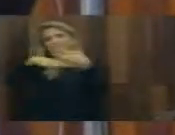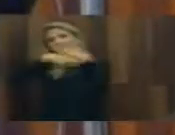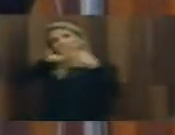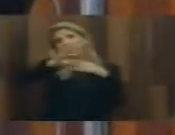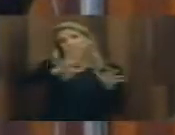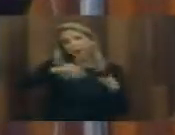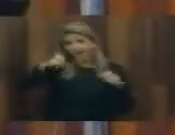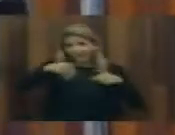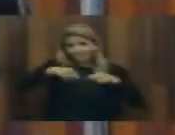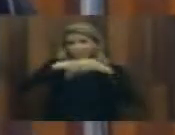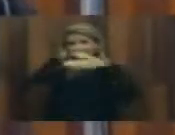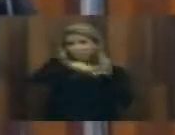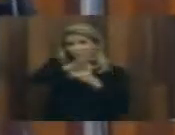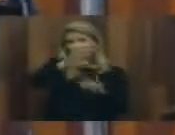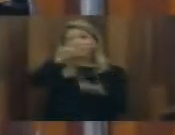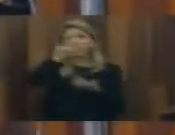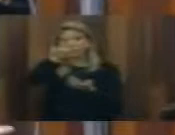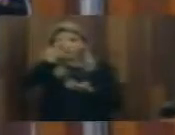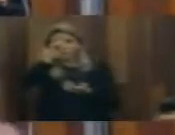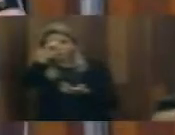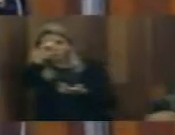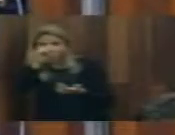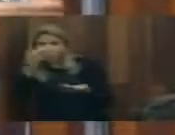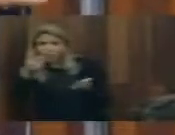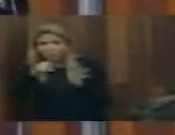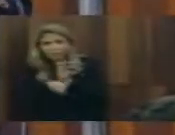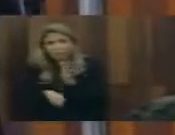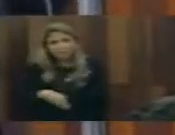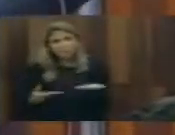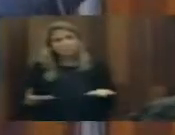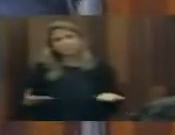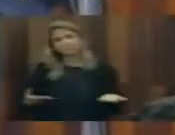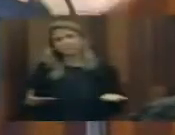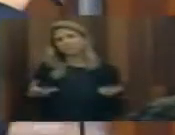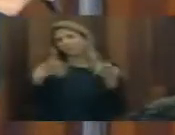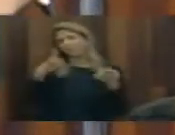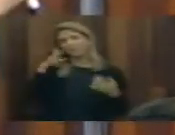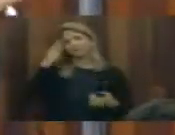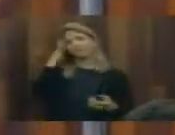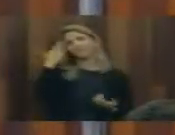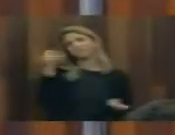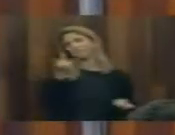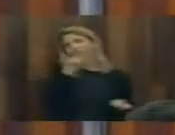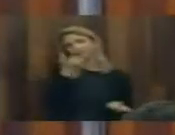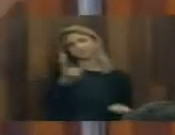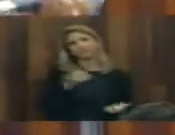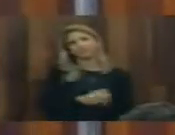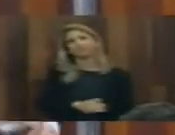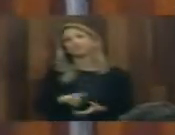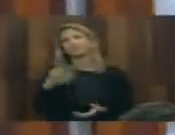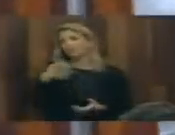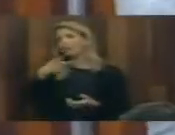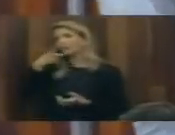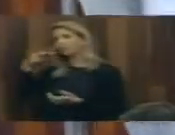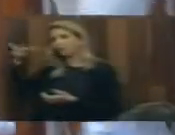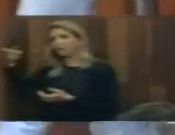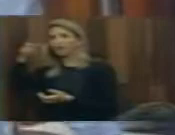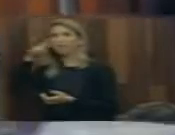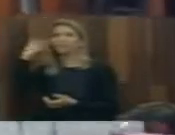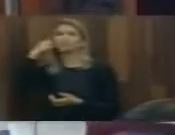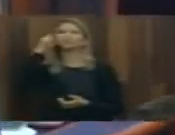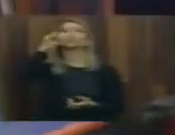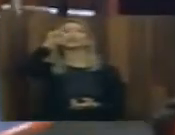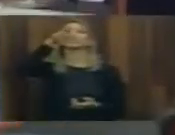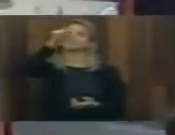nosso município. Então, que parâmetro é esse, né? Quero dizer à vereadora que estarei junto na derrubada. Continua em